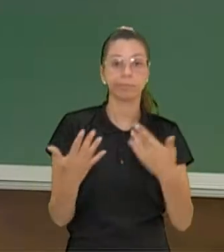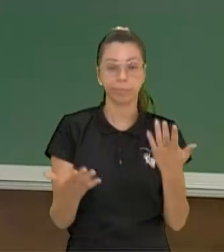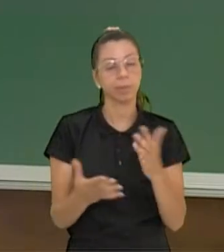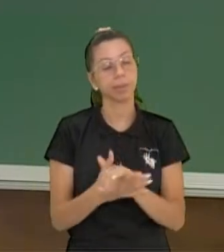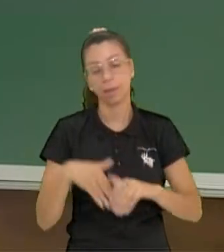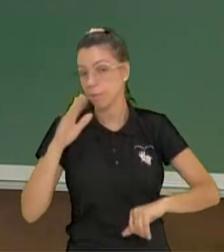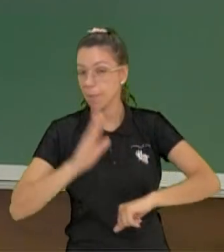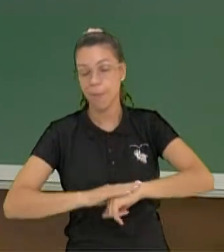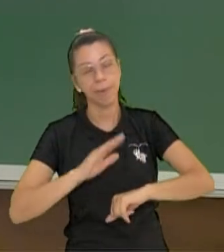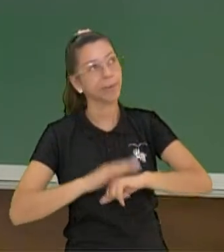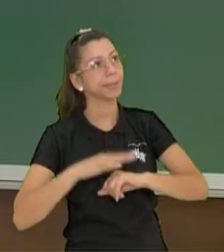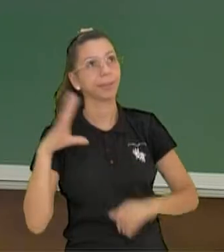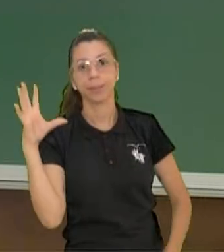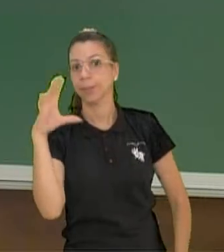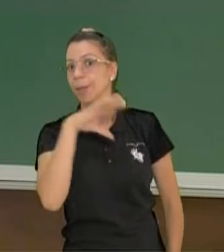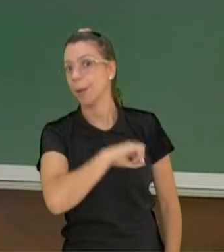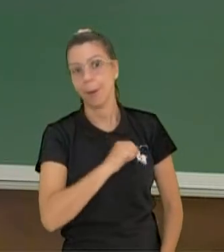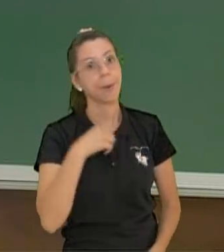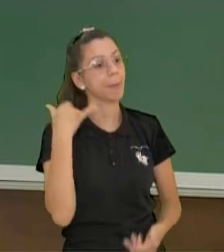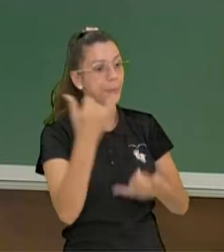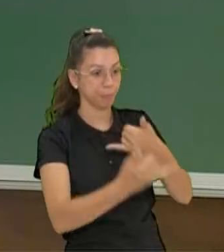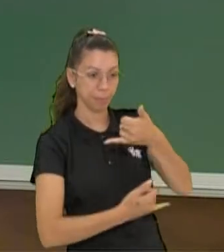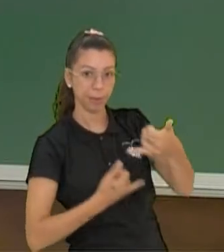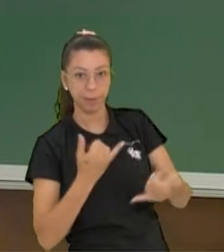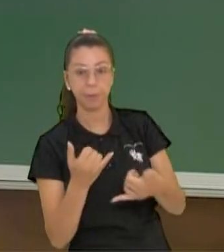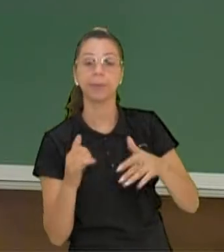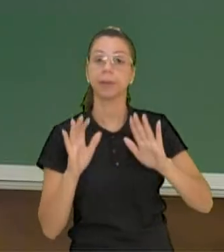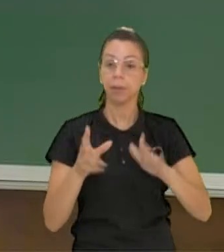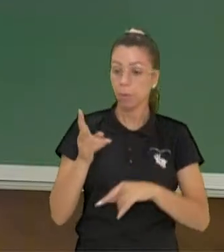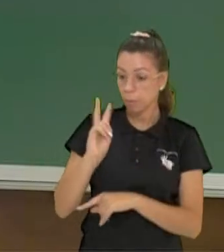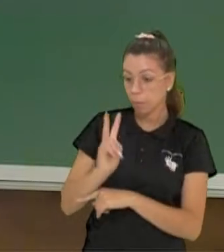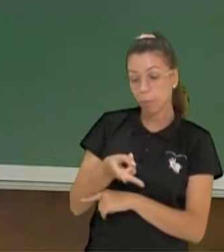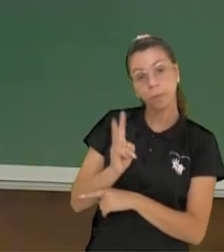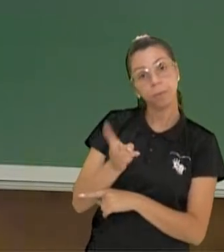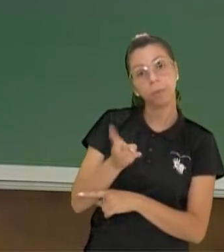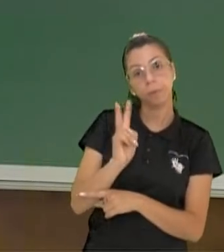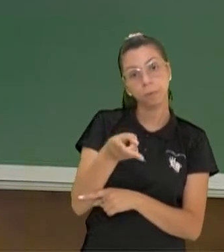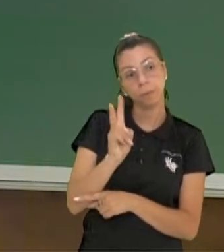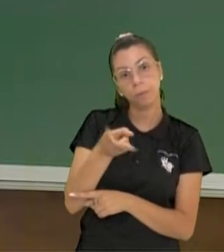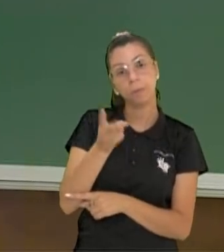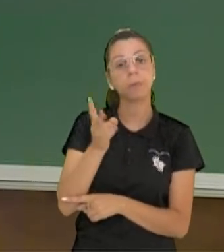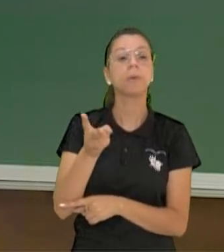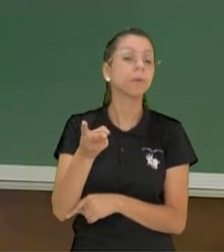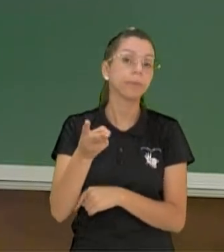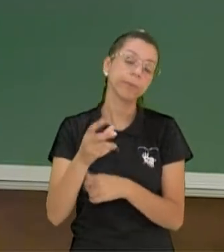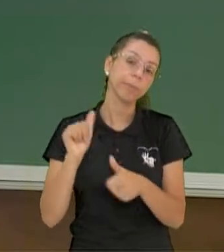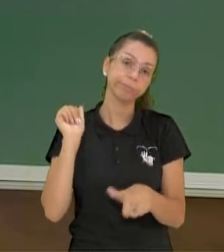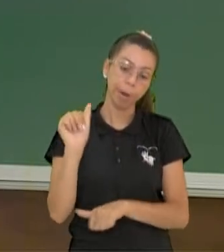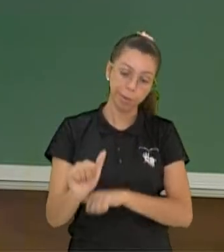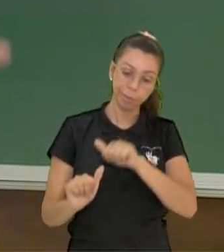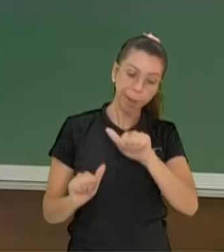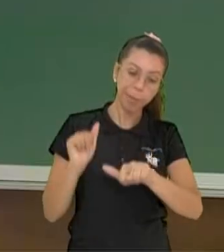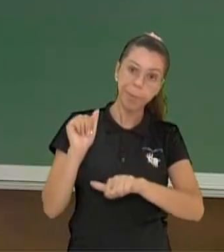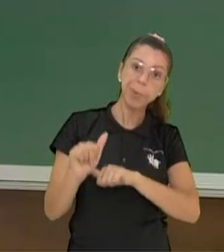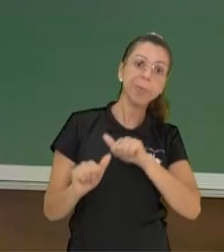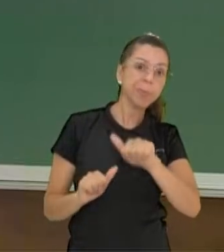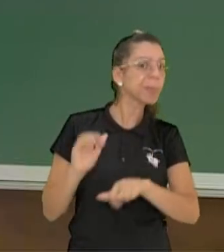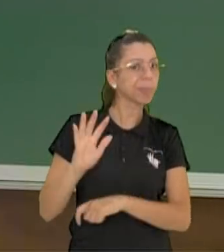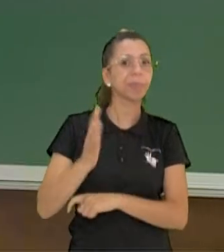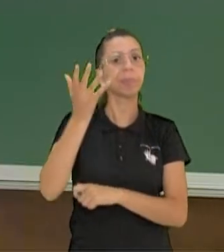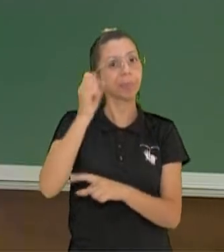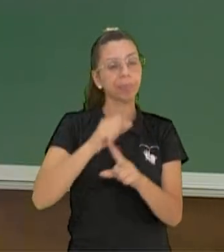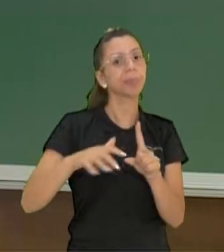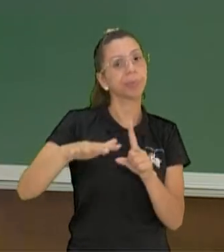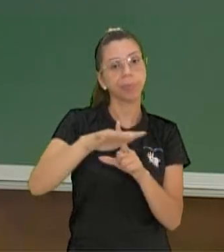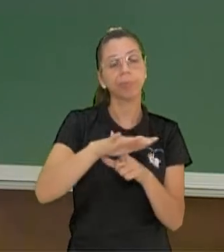e eu gosto de brincar também, enfim, que permanecem em meio a tantas transformações que acontecem na nossa